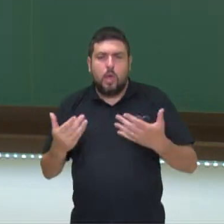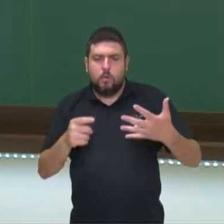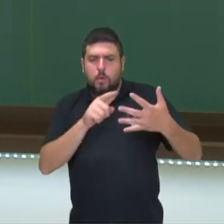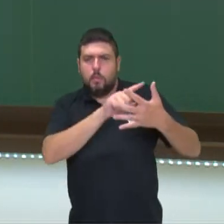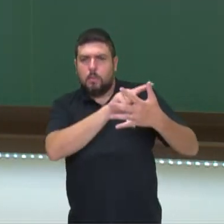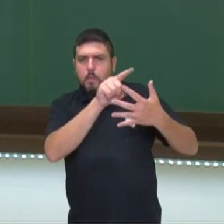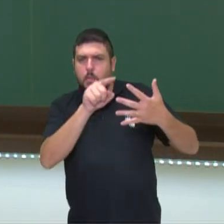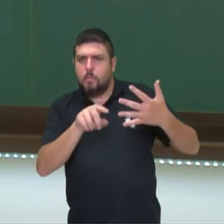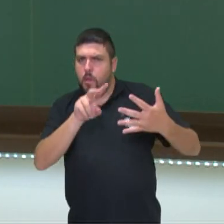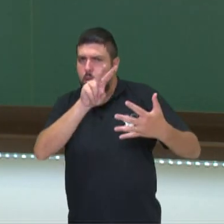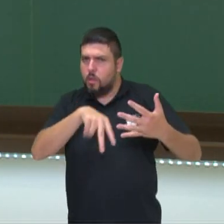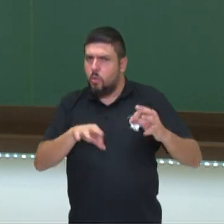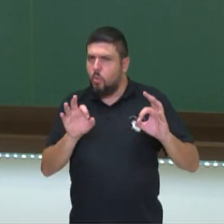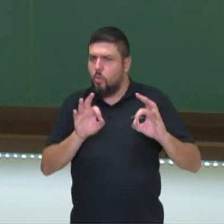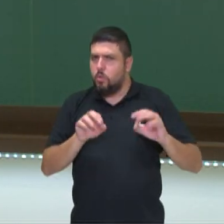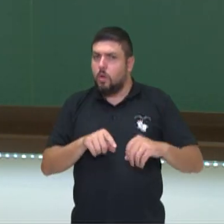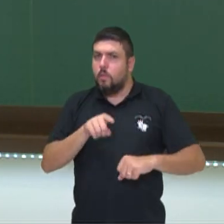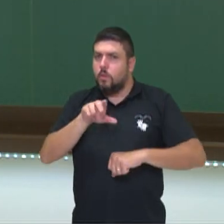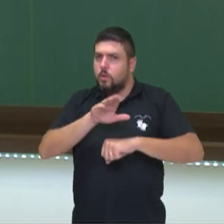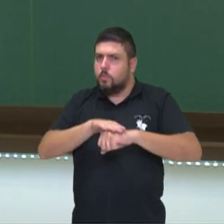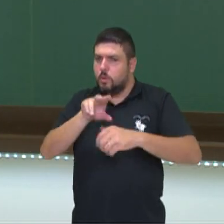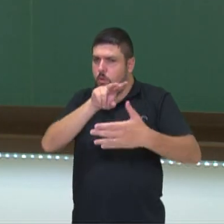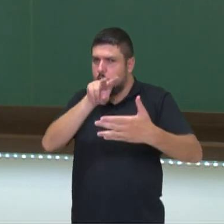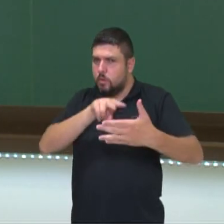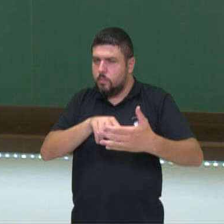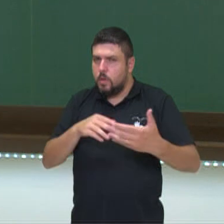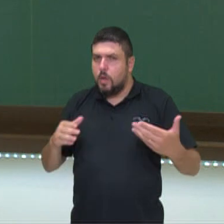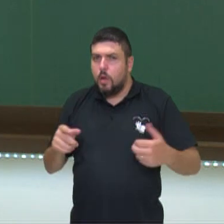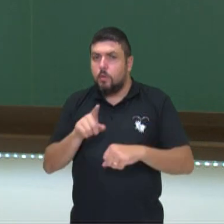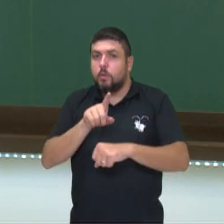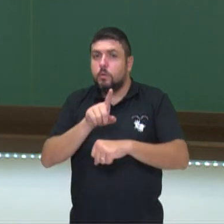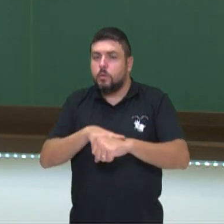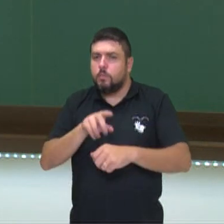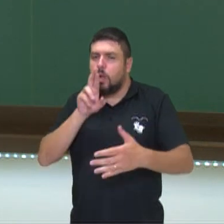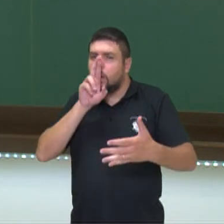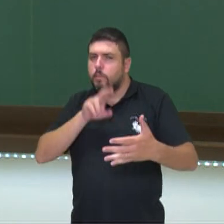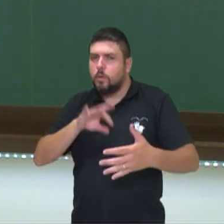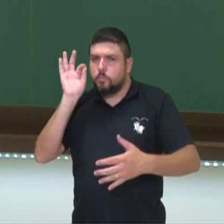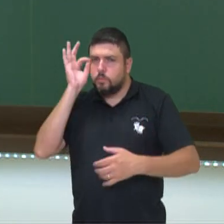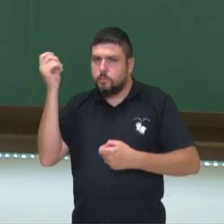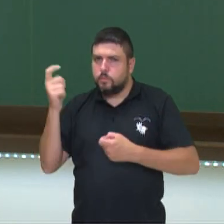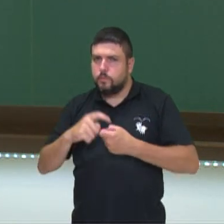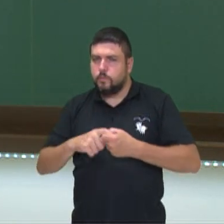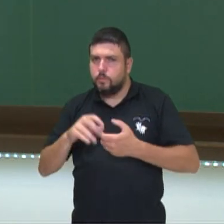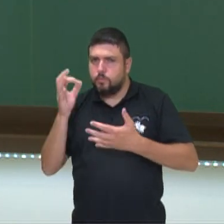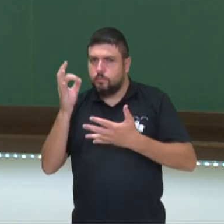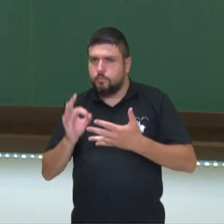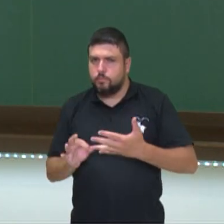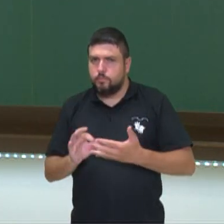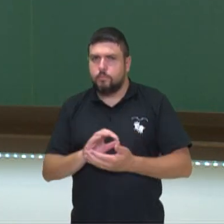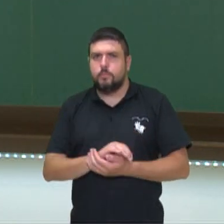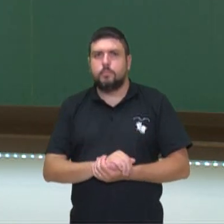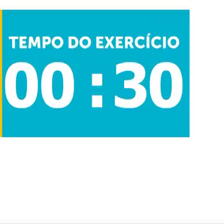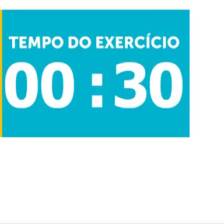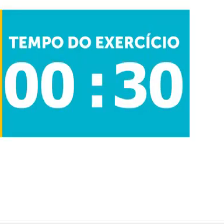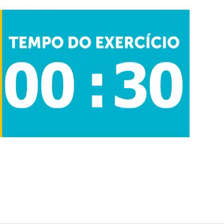agora, as alternativas, você leia, eu vou te dar um tempinho e eu já volto para a gente conferir se você acertou.